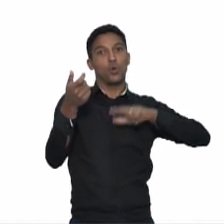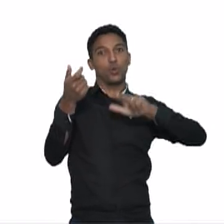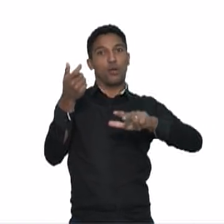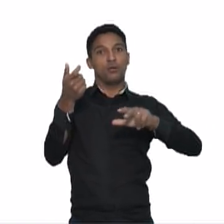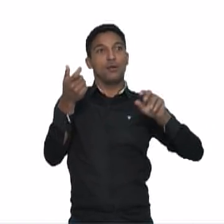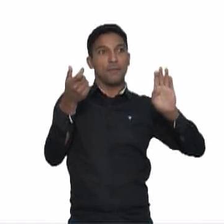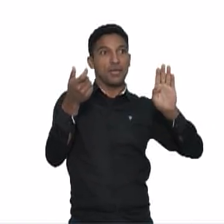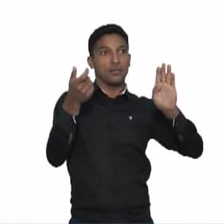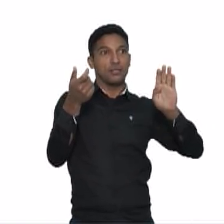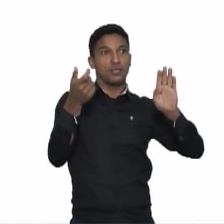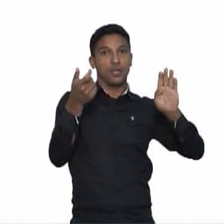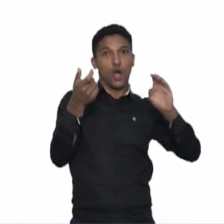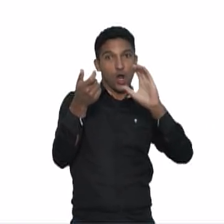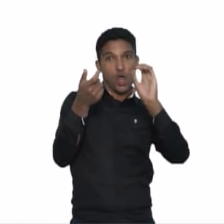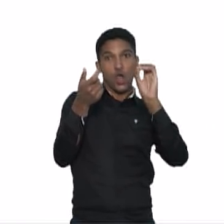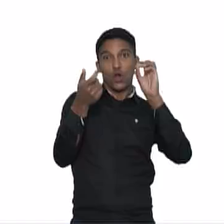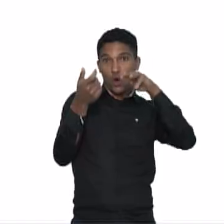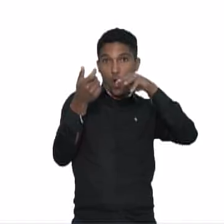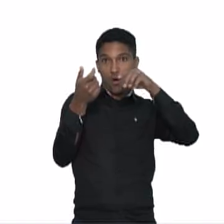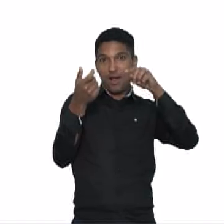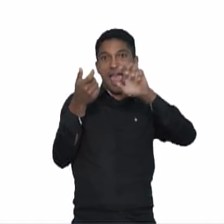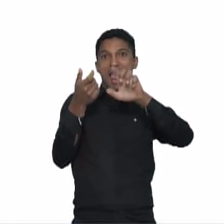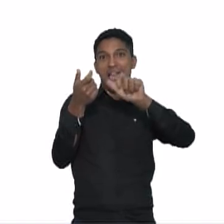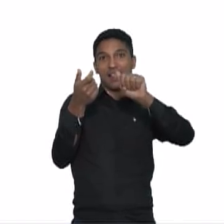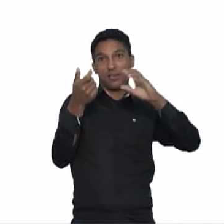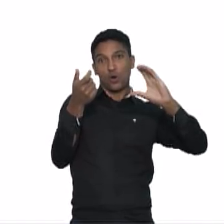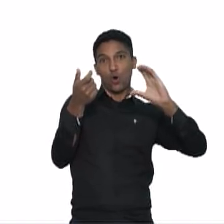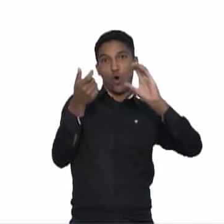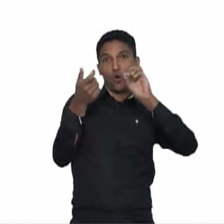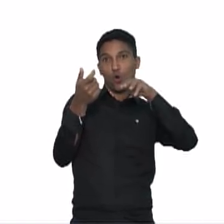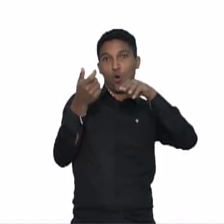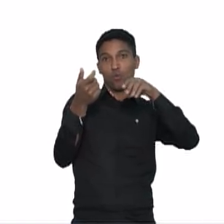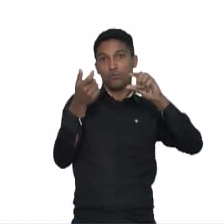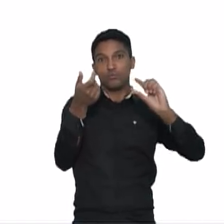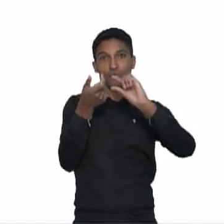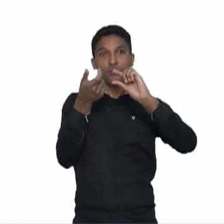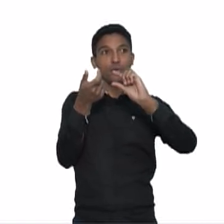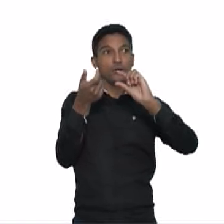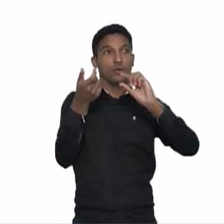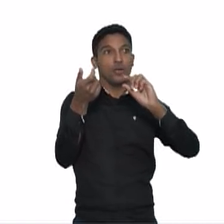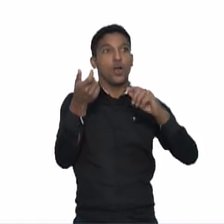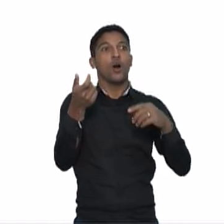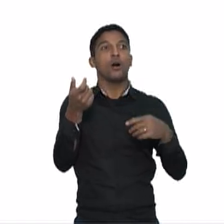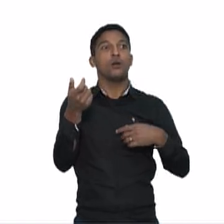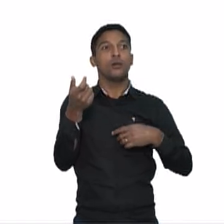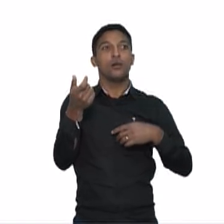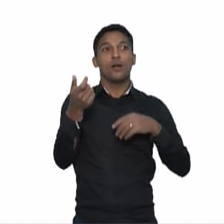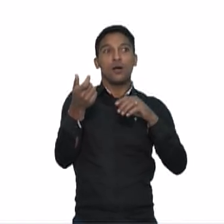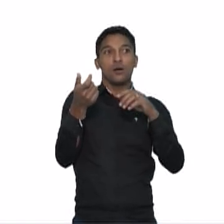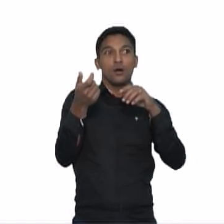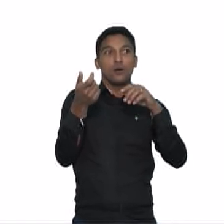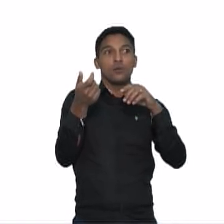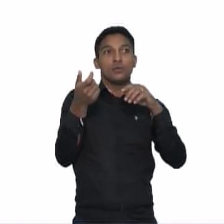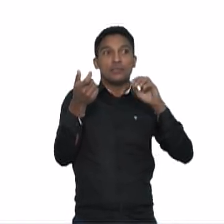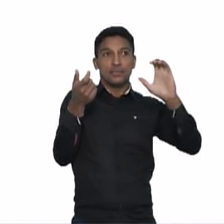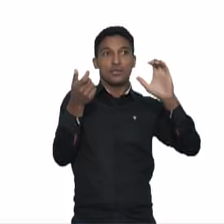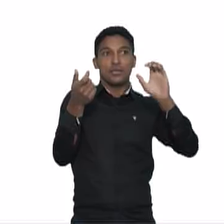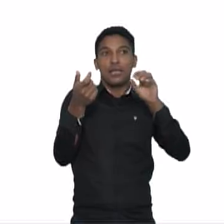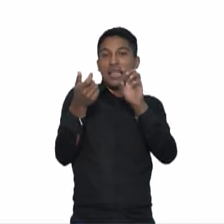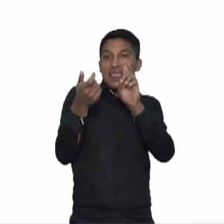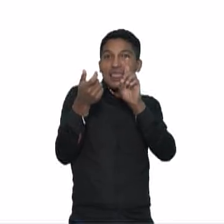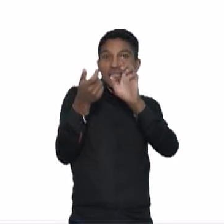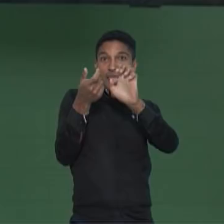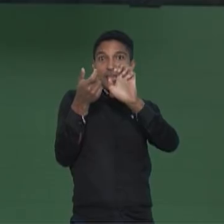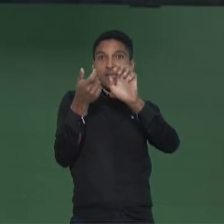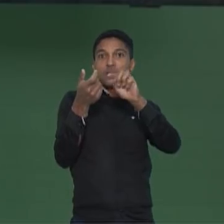Letra C, gostamos de músicas calmas. Letra D, acredito em suas melhoras.